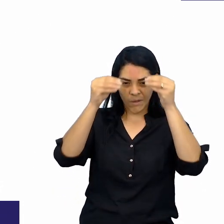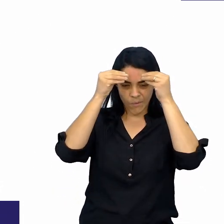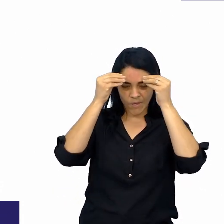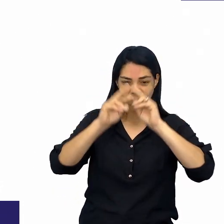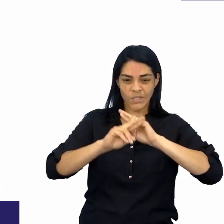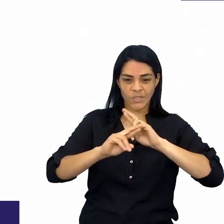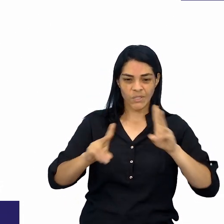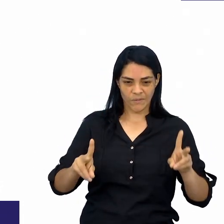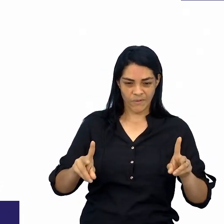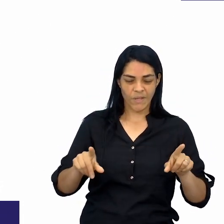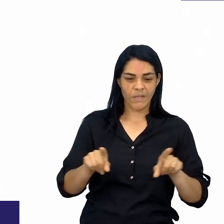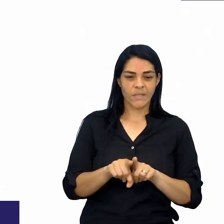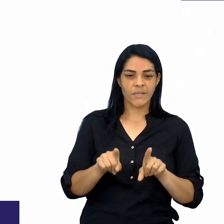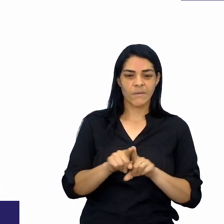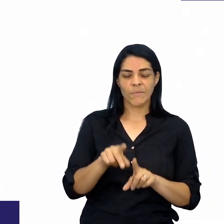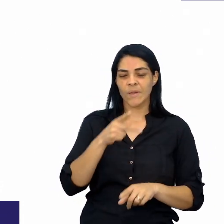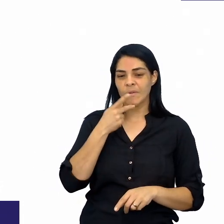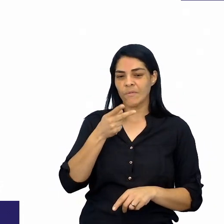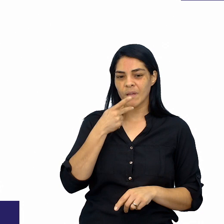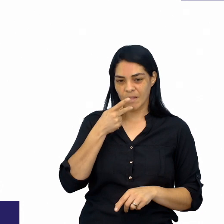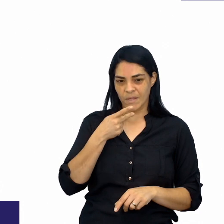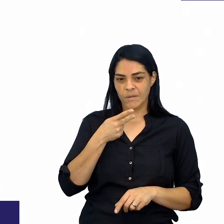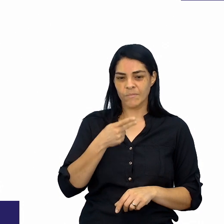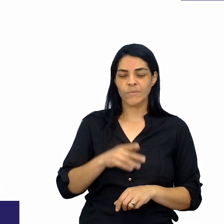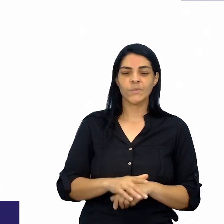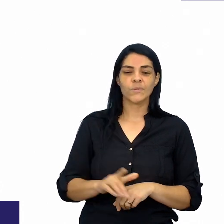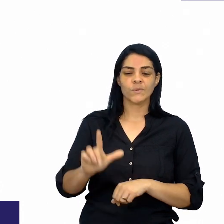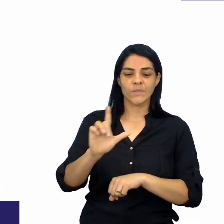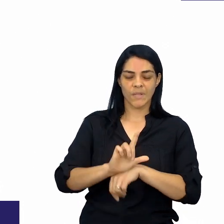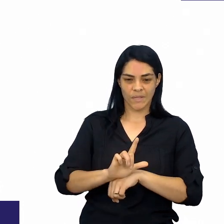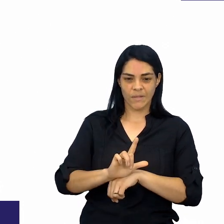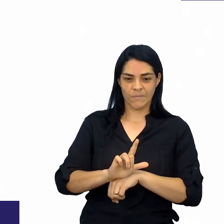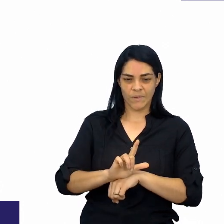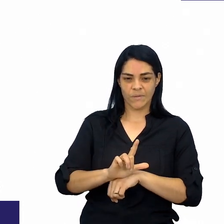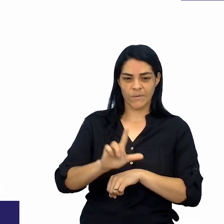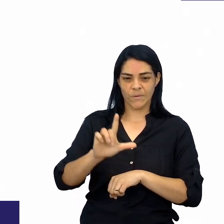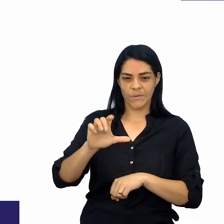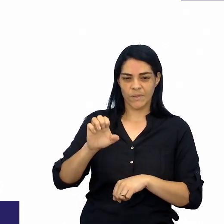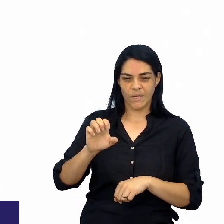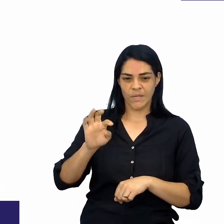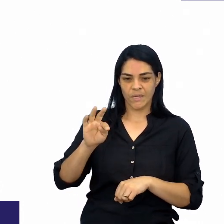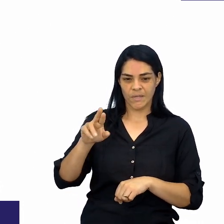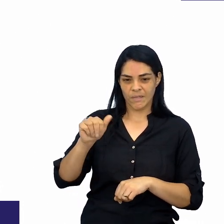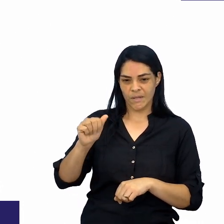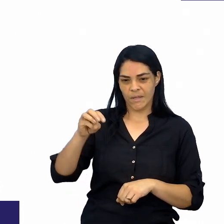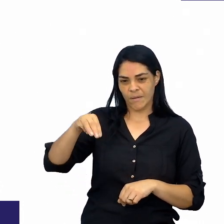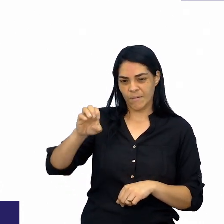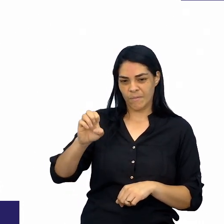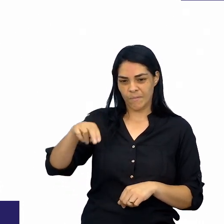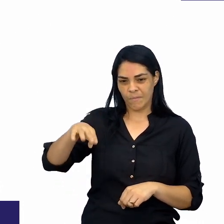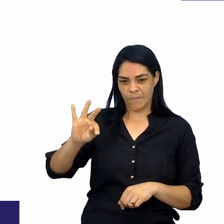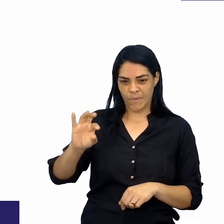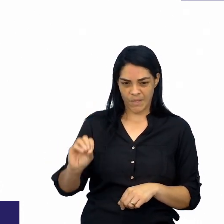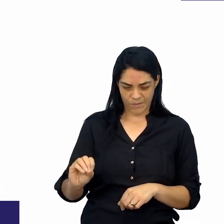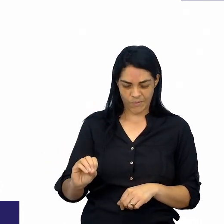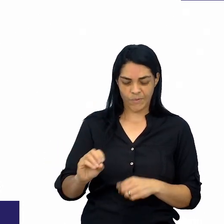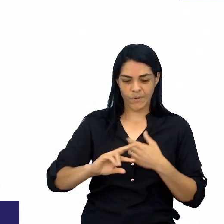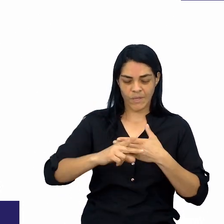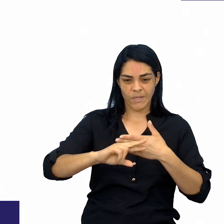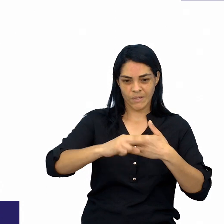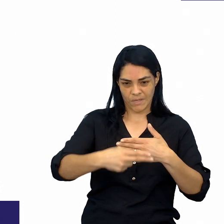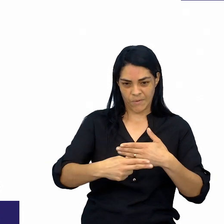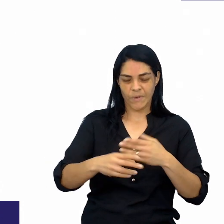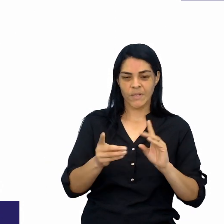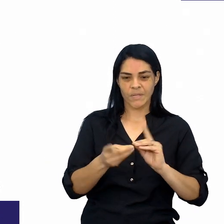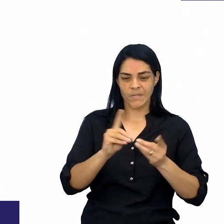falamos, portanto, dos multiletramentos. Pois bem, nesta última sequência didática, 9,